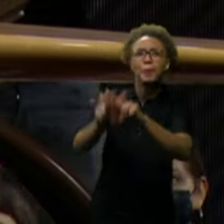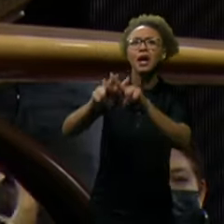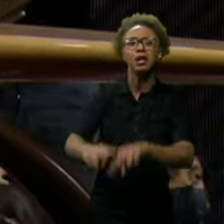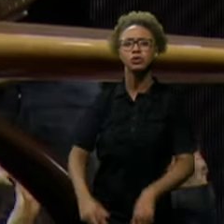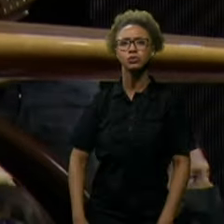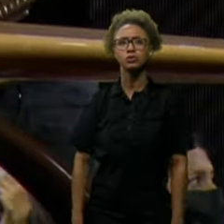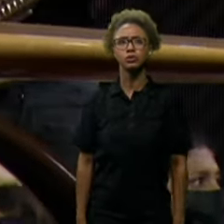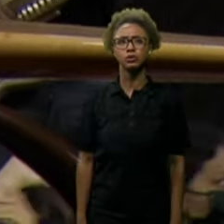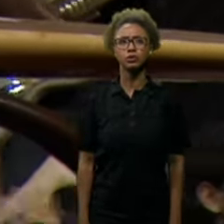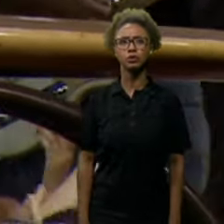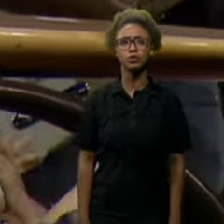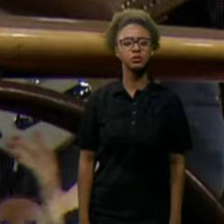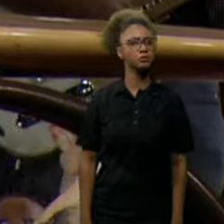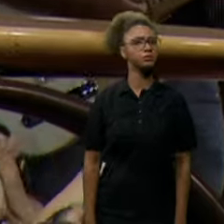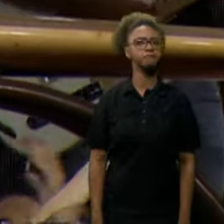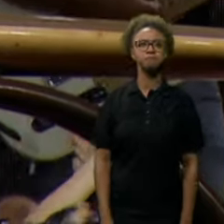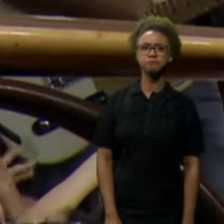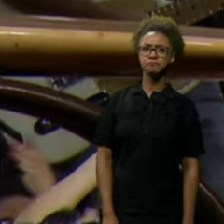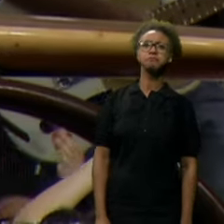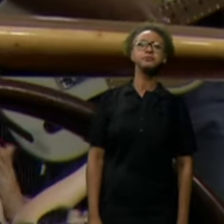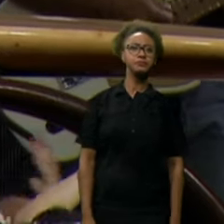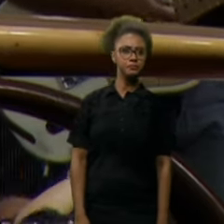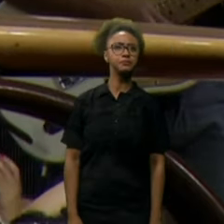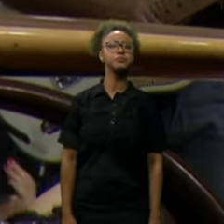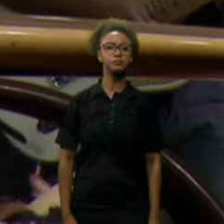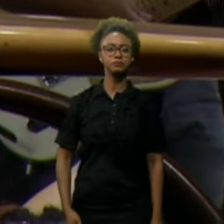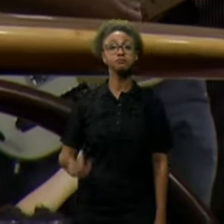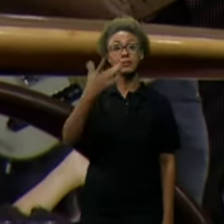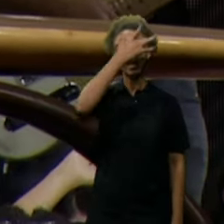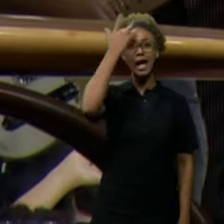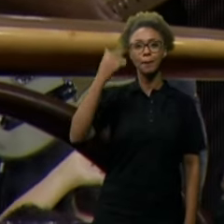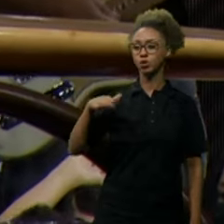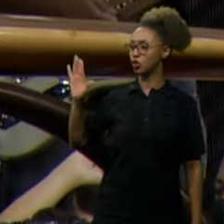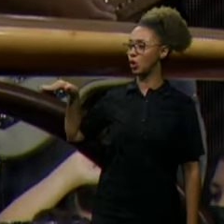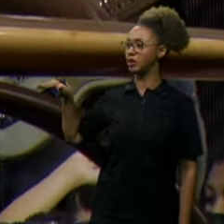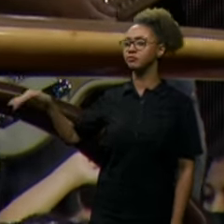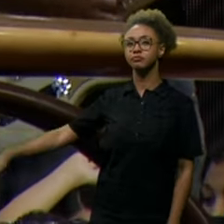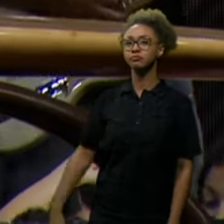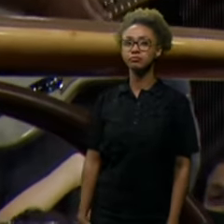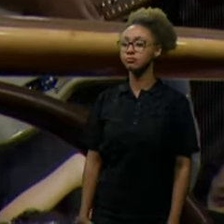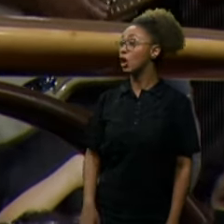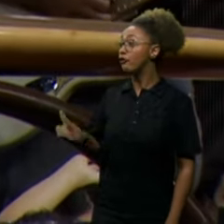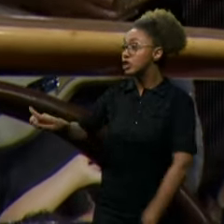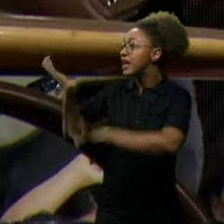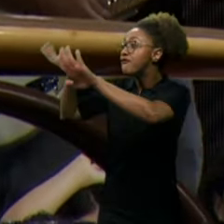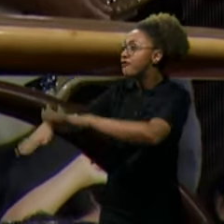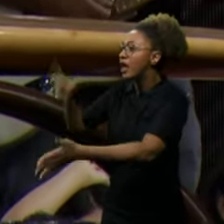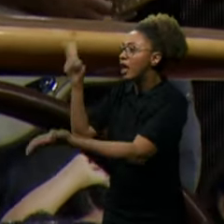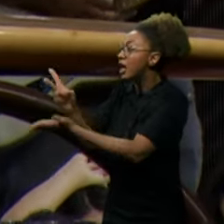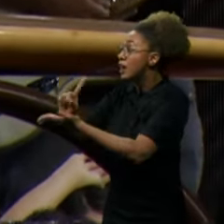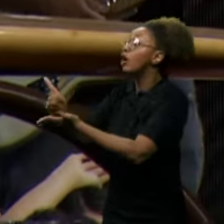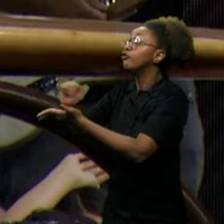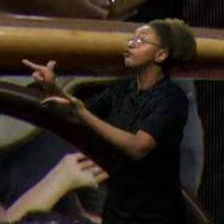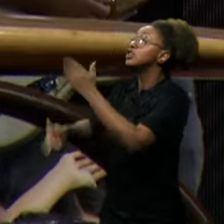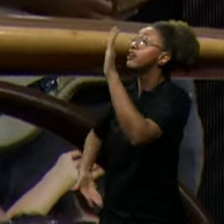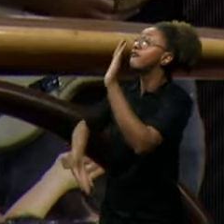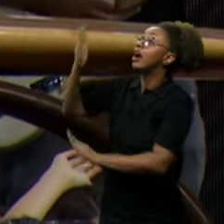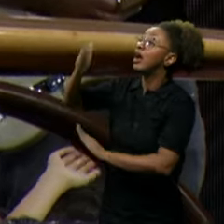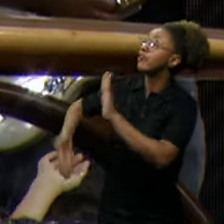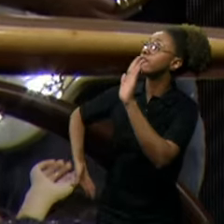pode preparar bota a mão no ombro se alguém lhe diga o cara não Bora passa